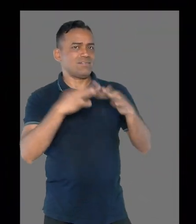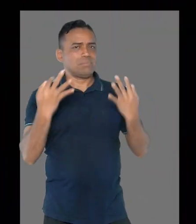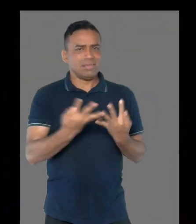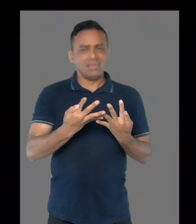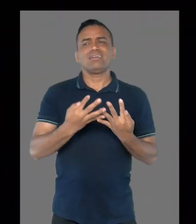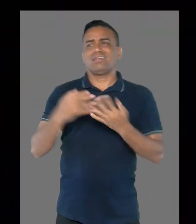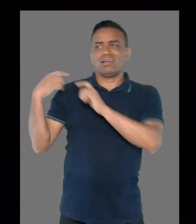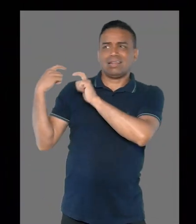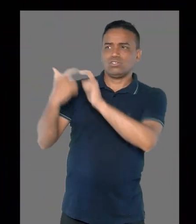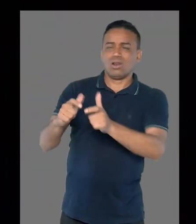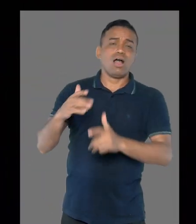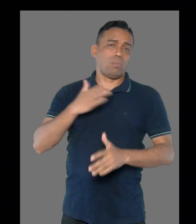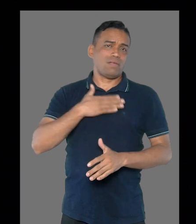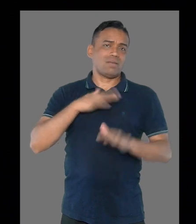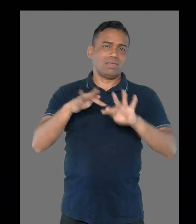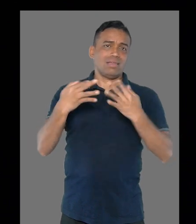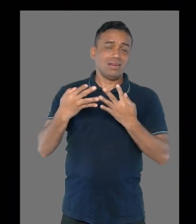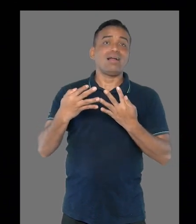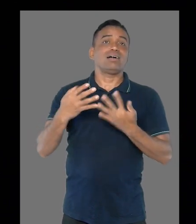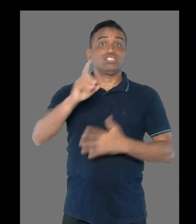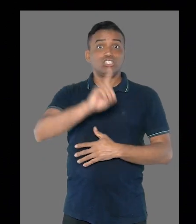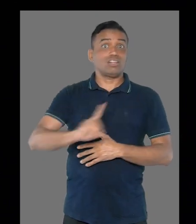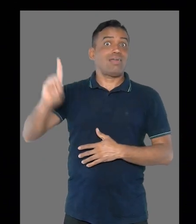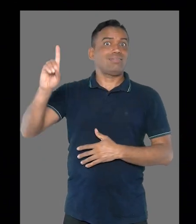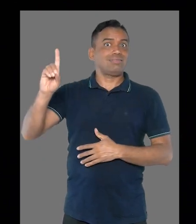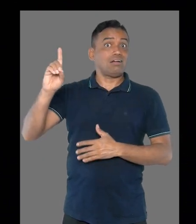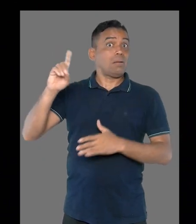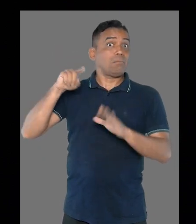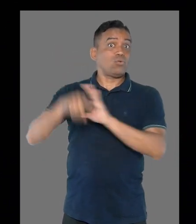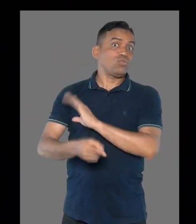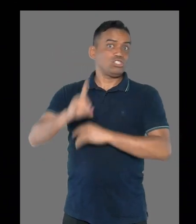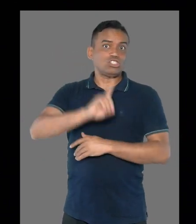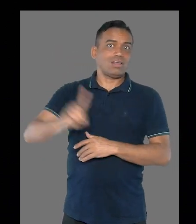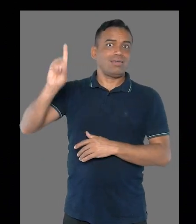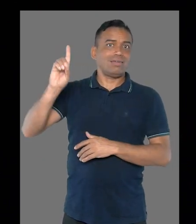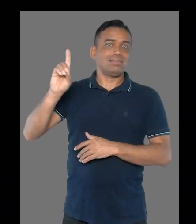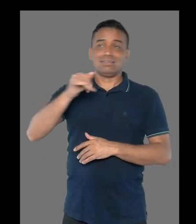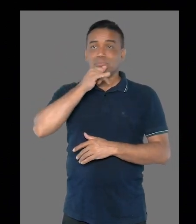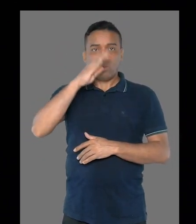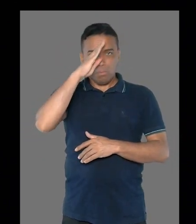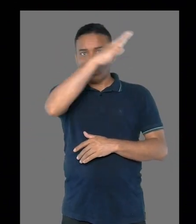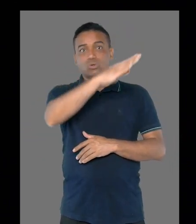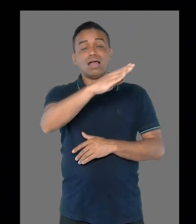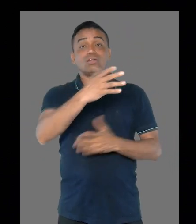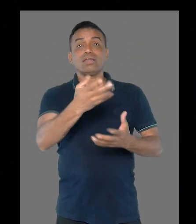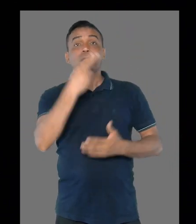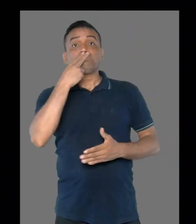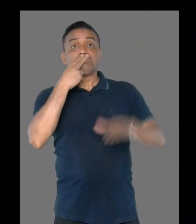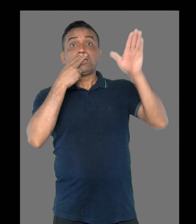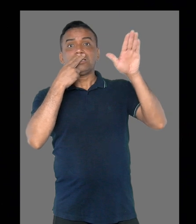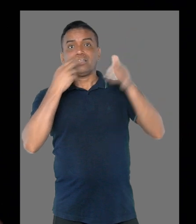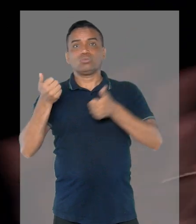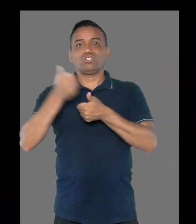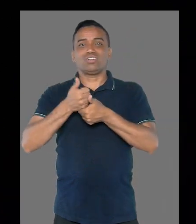as partes mais tradicionais da família, assim, ultradireita da família, aquele povo que não é que queria o Bolsonaro, não, queria o Hitler.